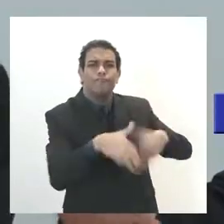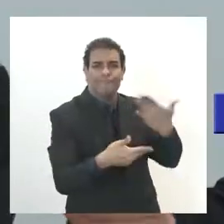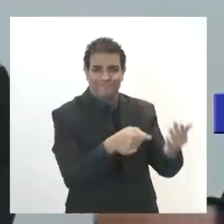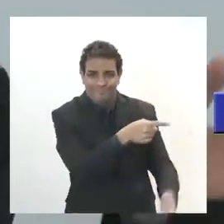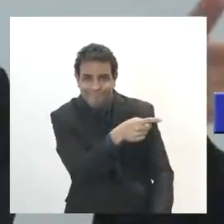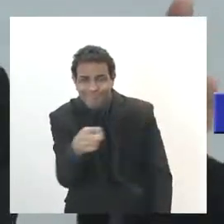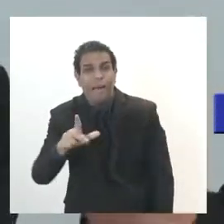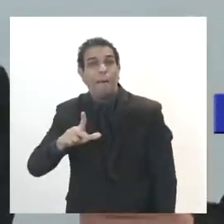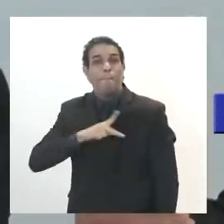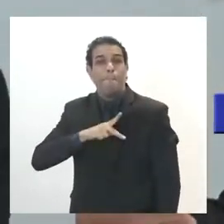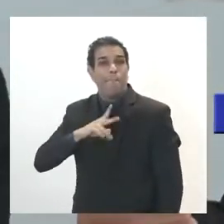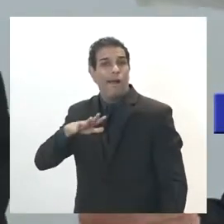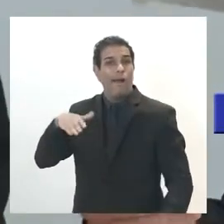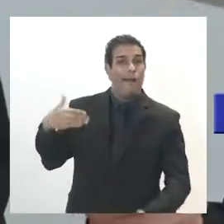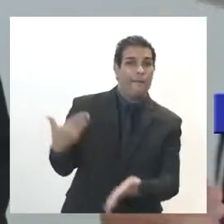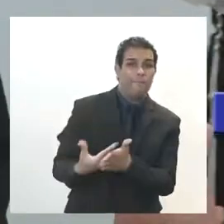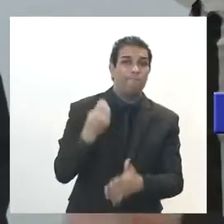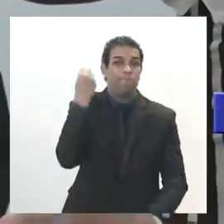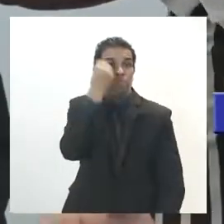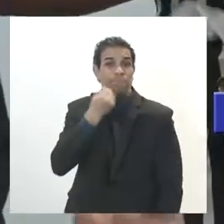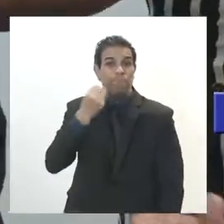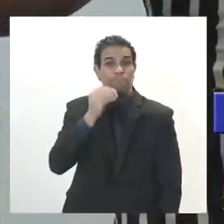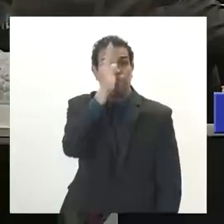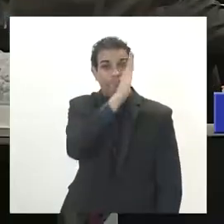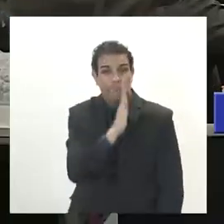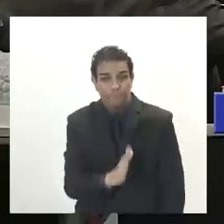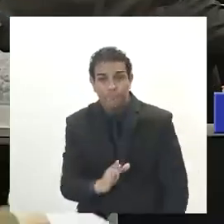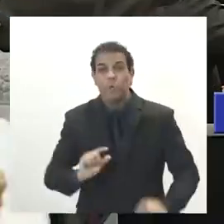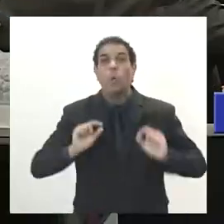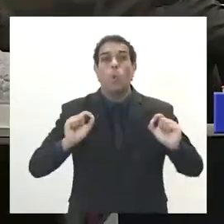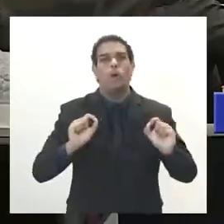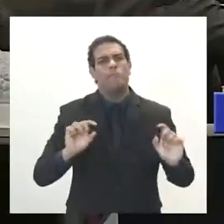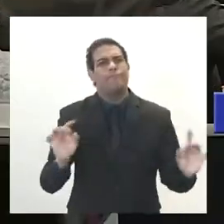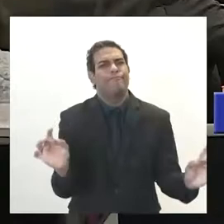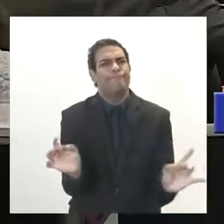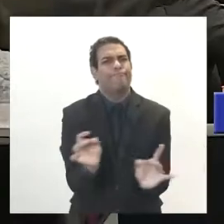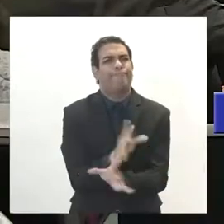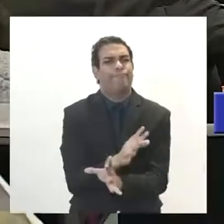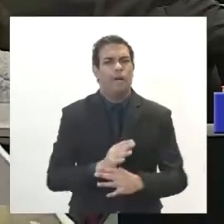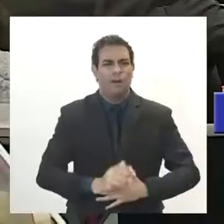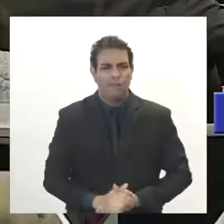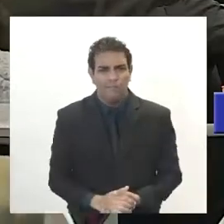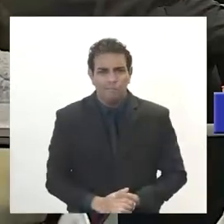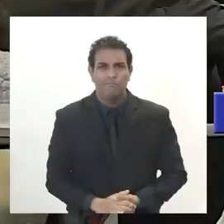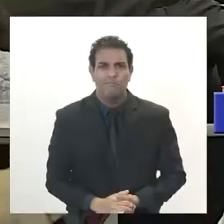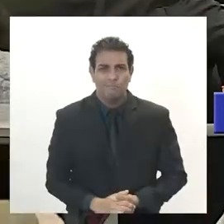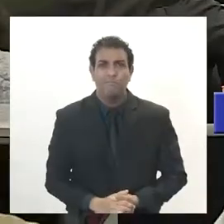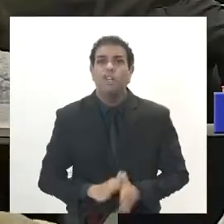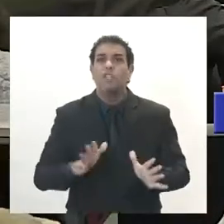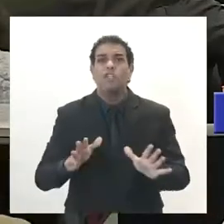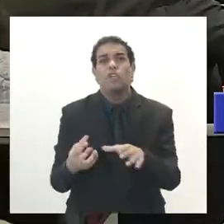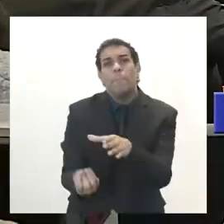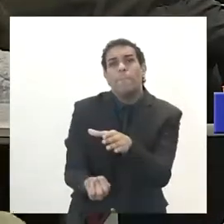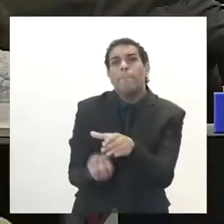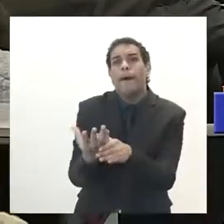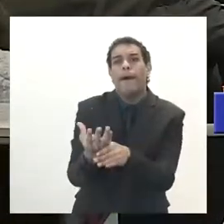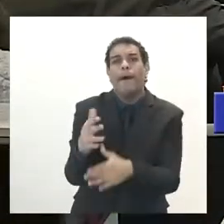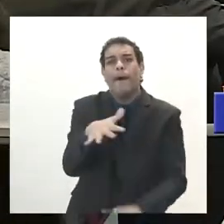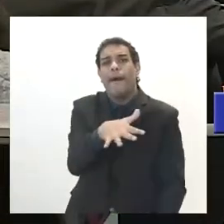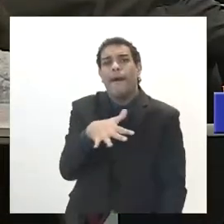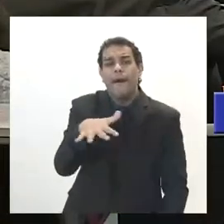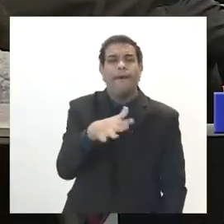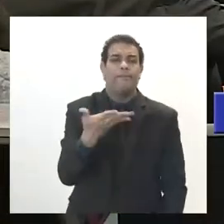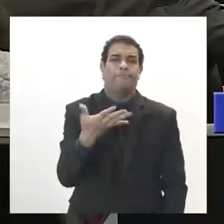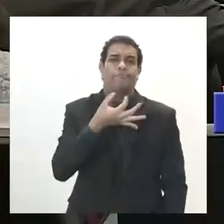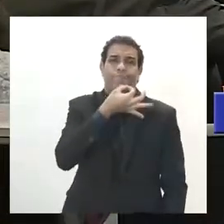privatização Que nós conhecemos a diferença brasileira são todos eles são todos eles é fundamentados por